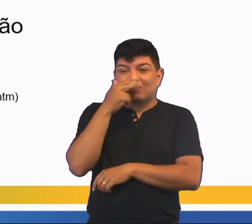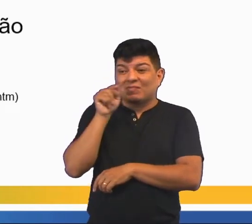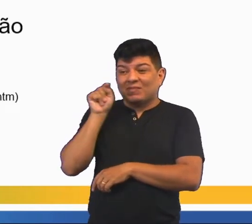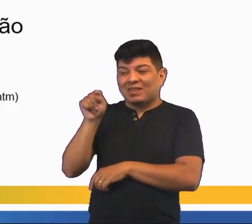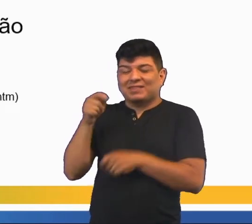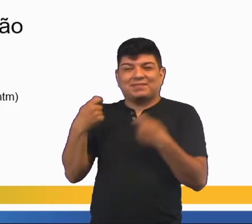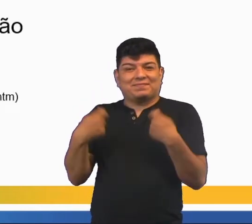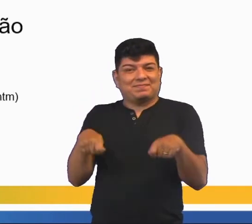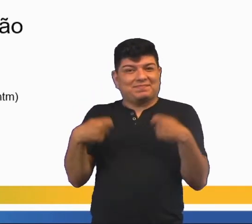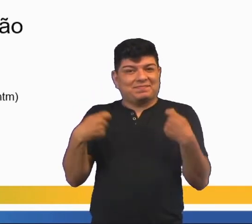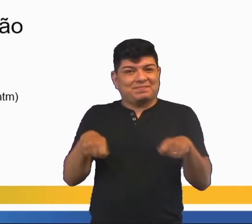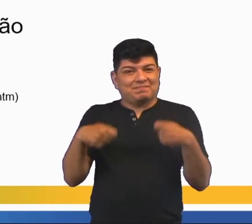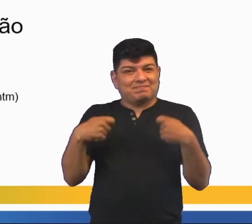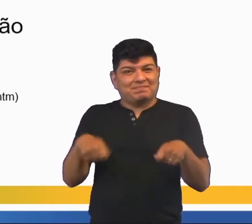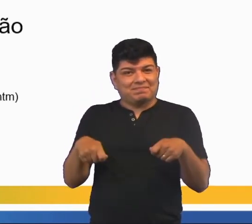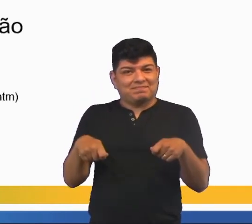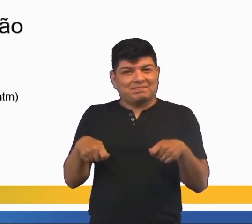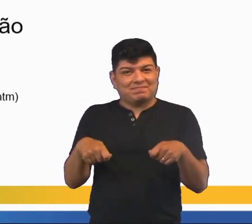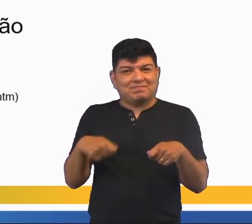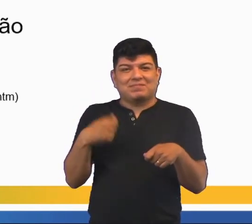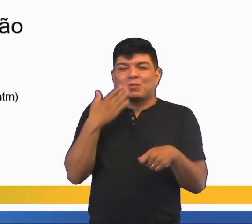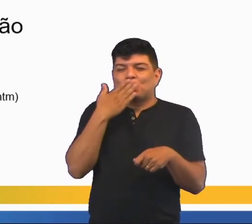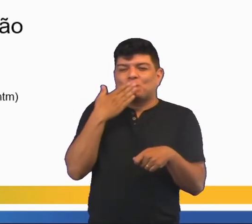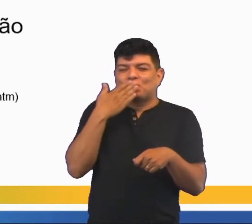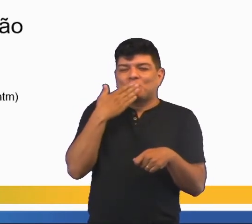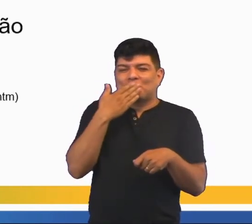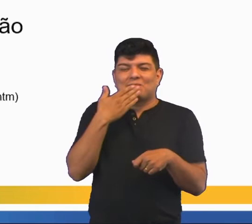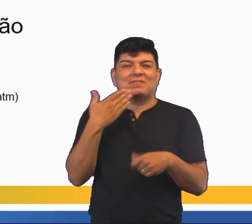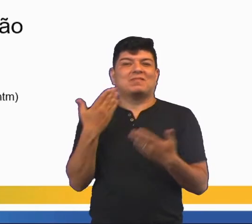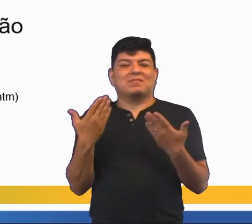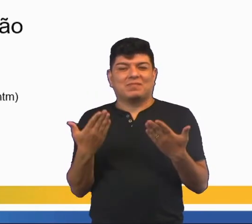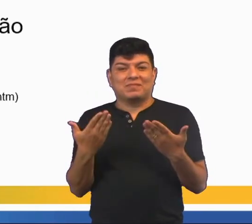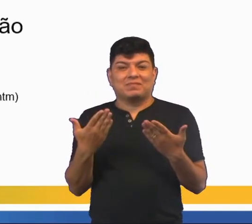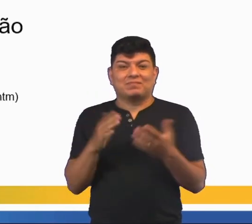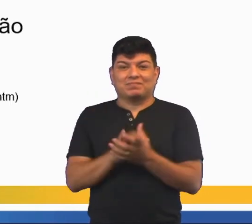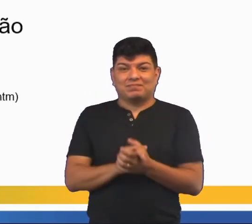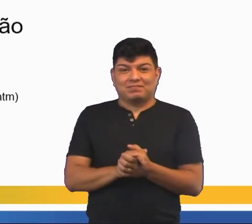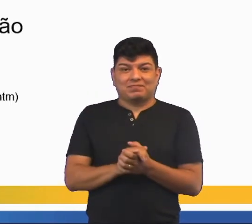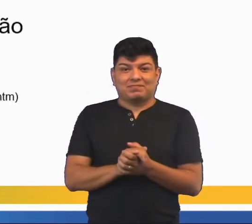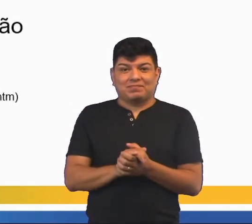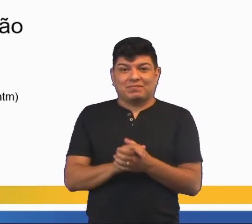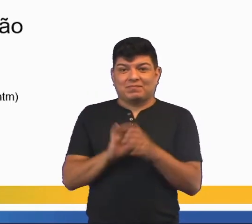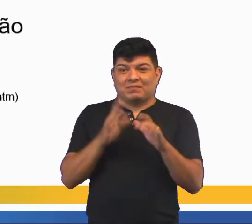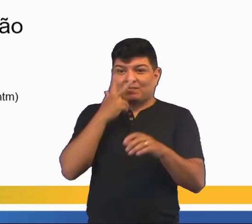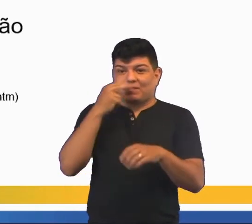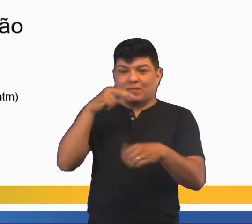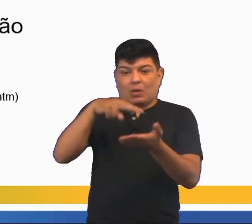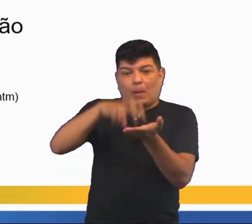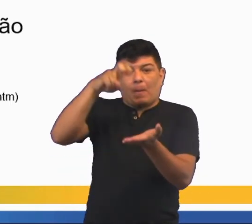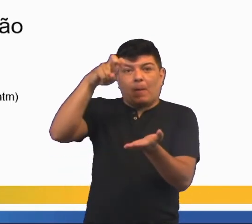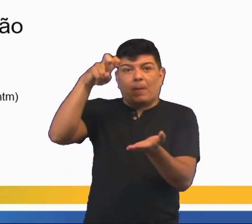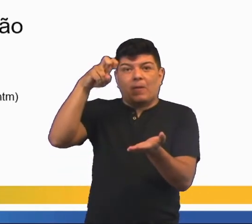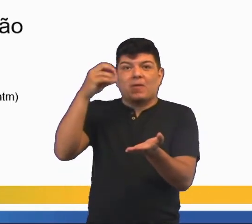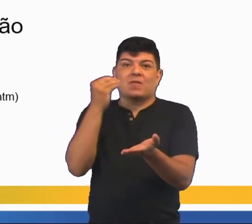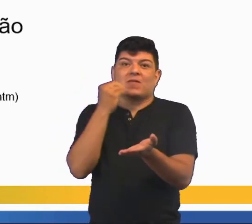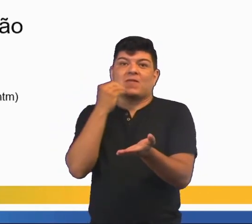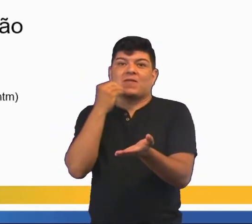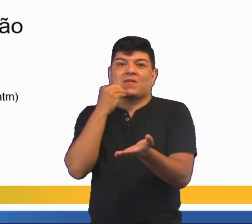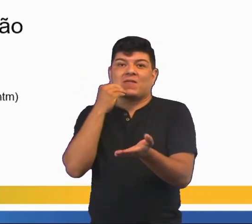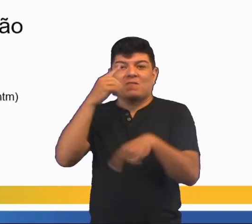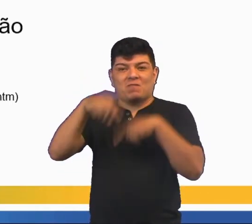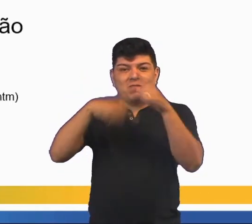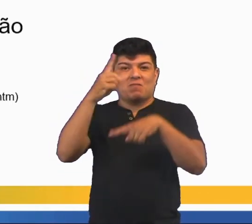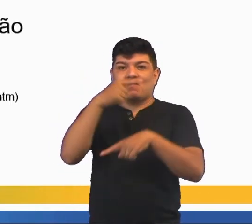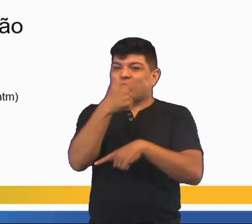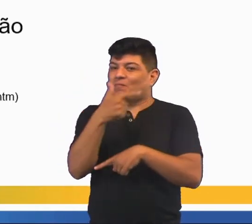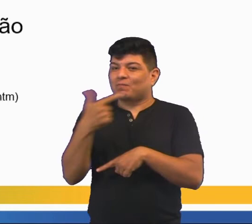disso que eu precisava para adoçar a minha boca. E de um salto, a raposa tentou, sem